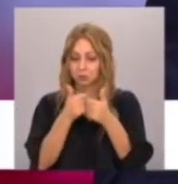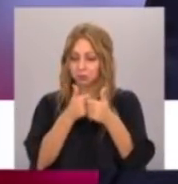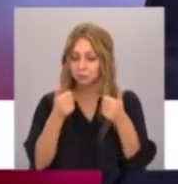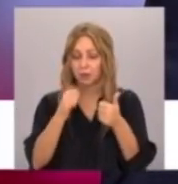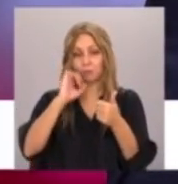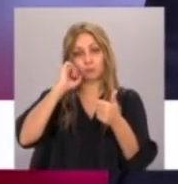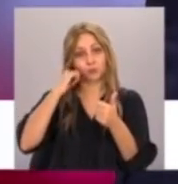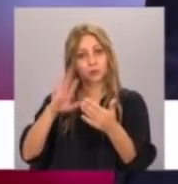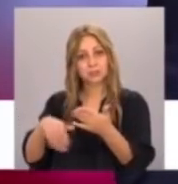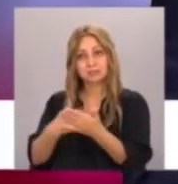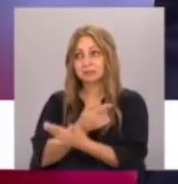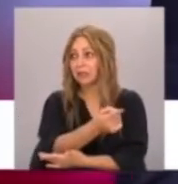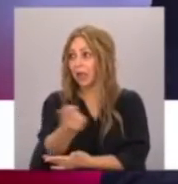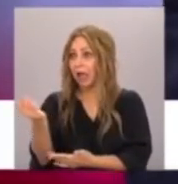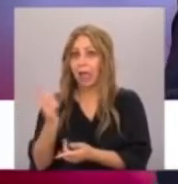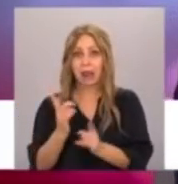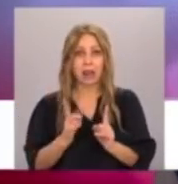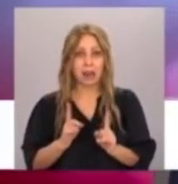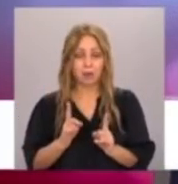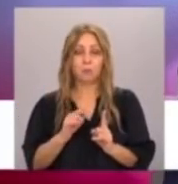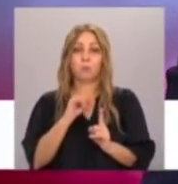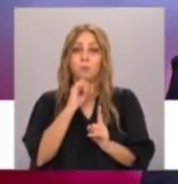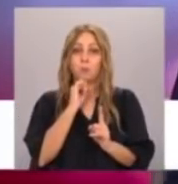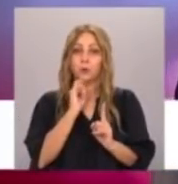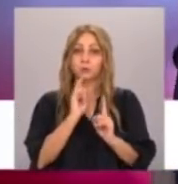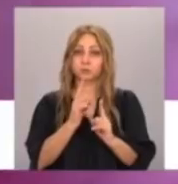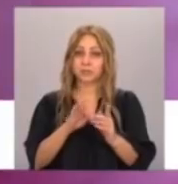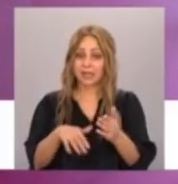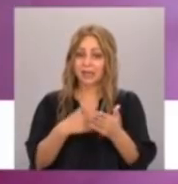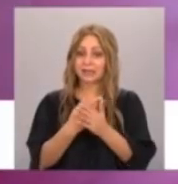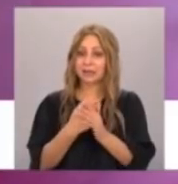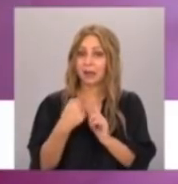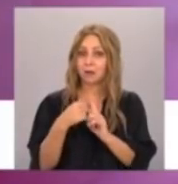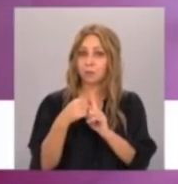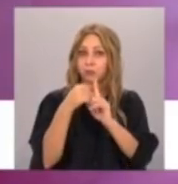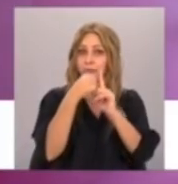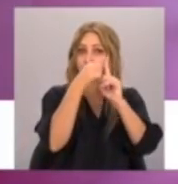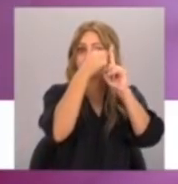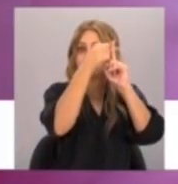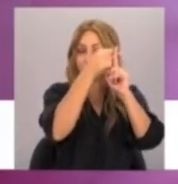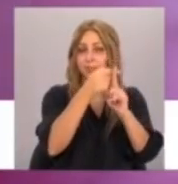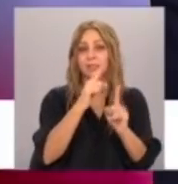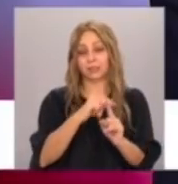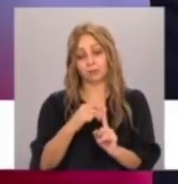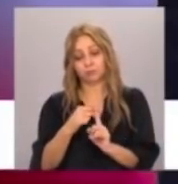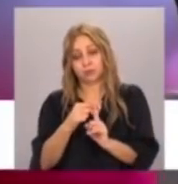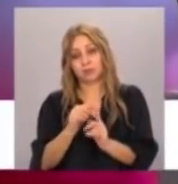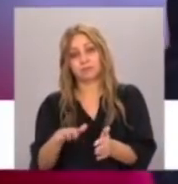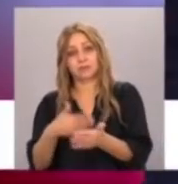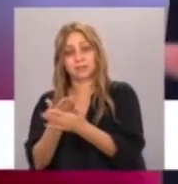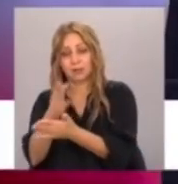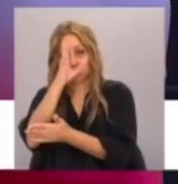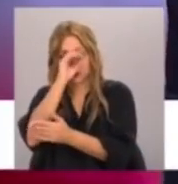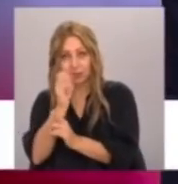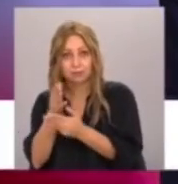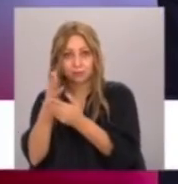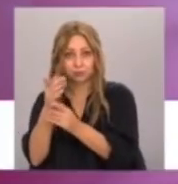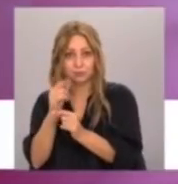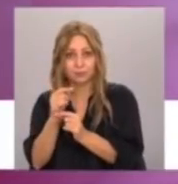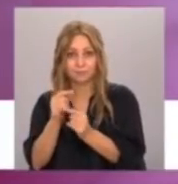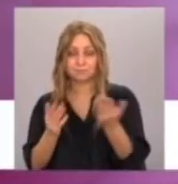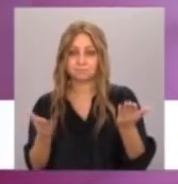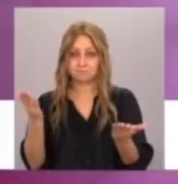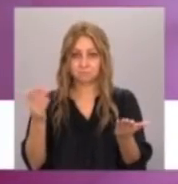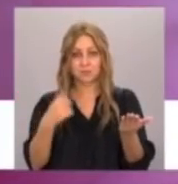a dar prejuízo aos contribuintes Antes pelo contrário pode começar a dar dividendos e tentar evidentes ao estado eu acho que lá está a temos aqui a